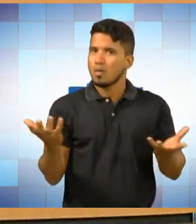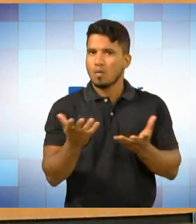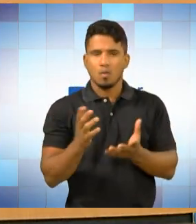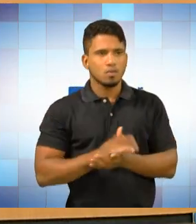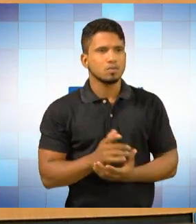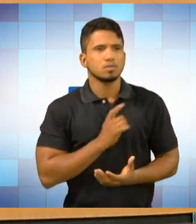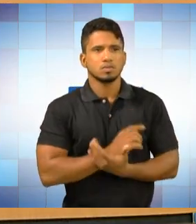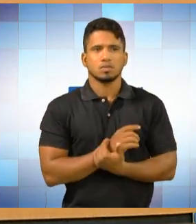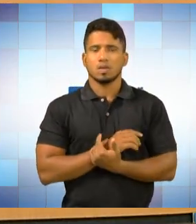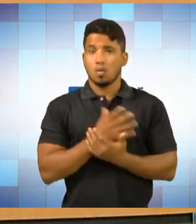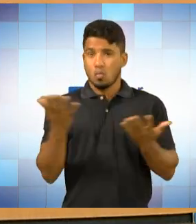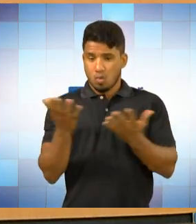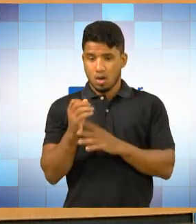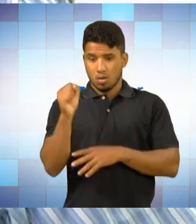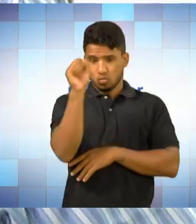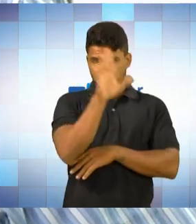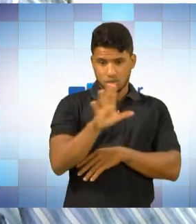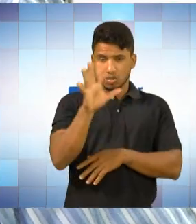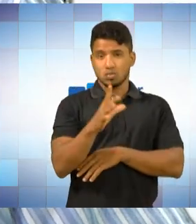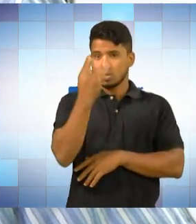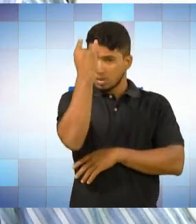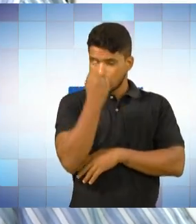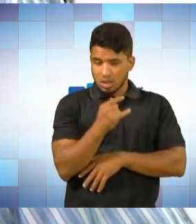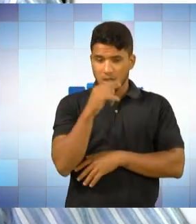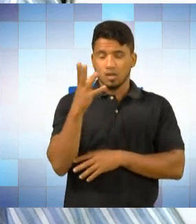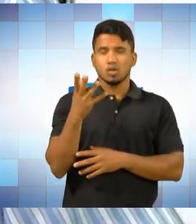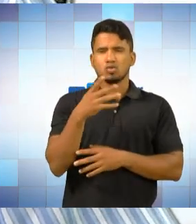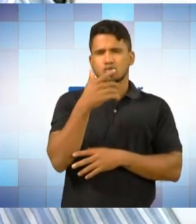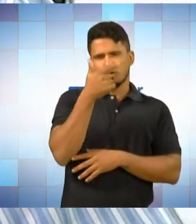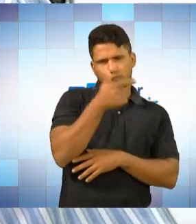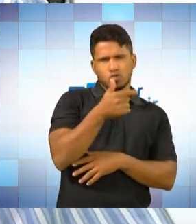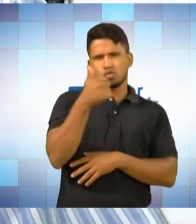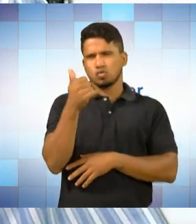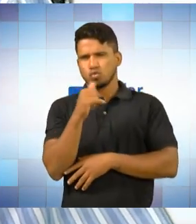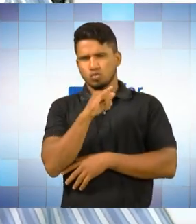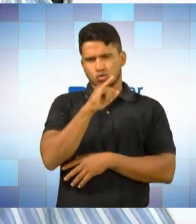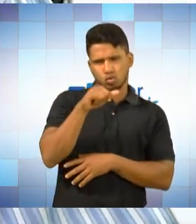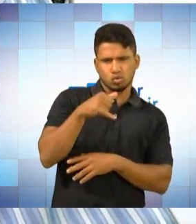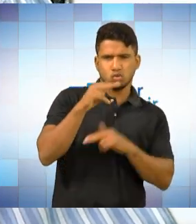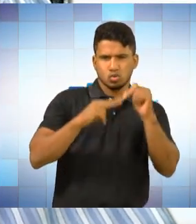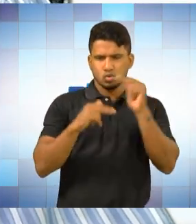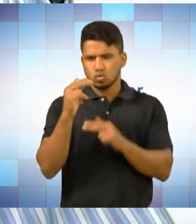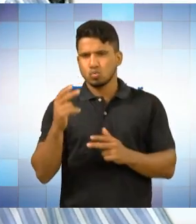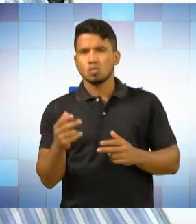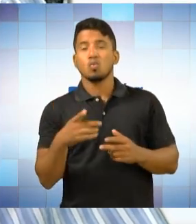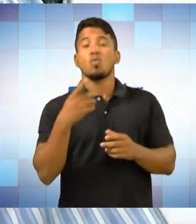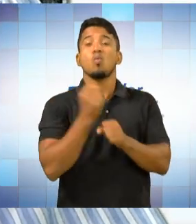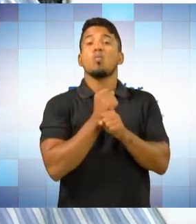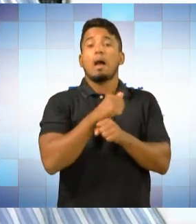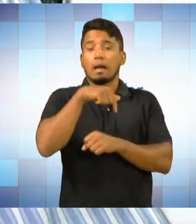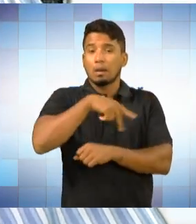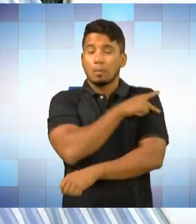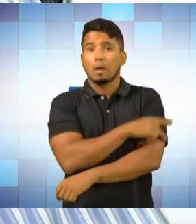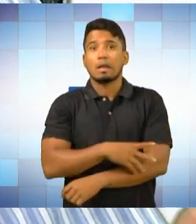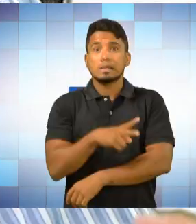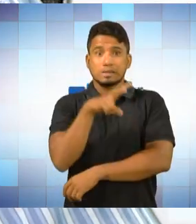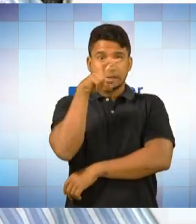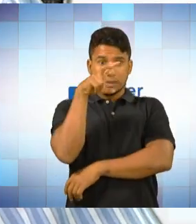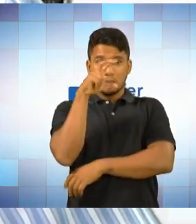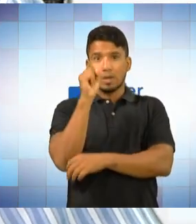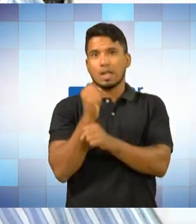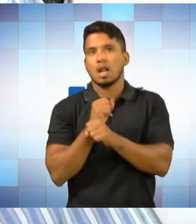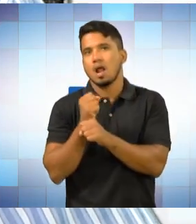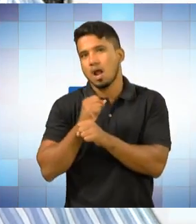a Associação dos Cegos, que completa no próximo dia 21 de junho do próximo ano, 50 anos de muitos